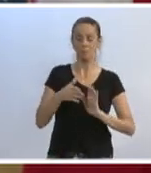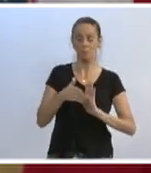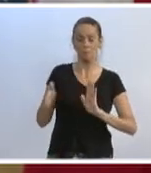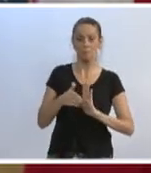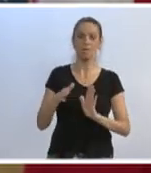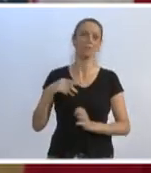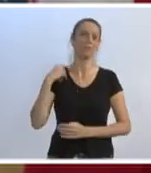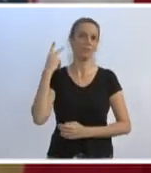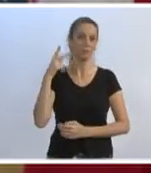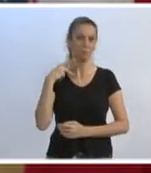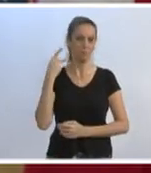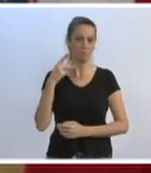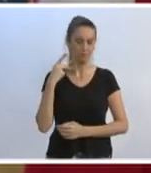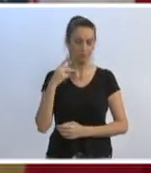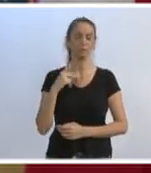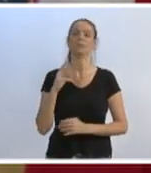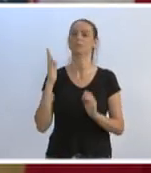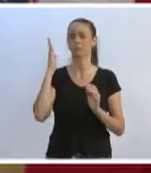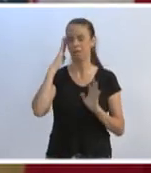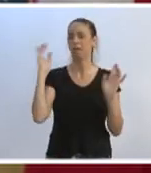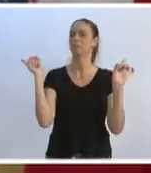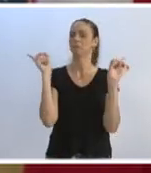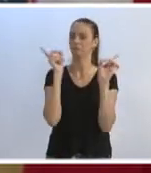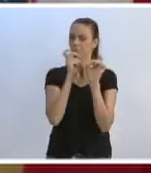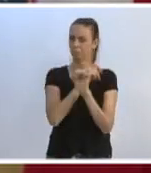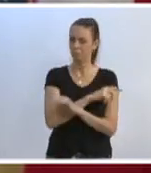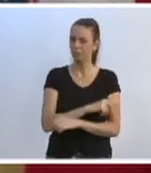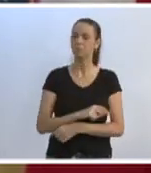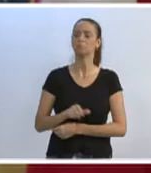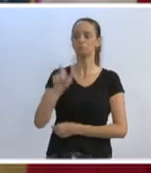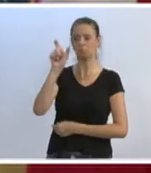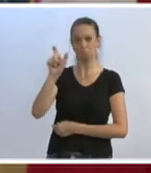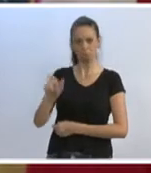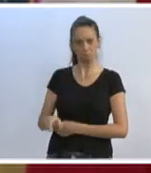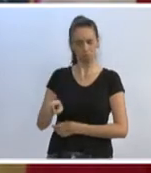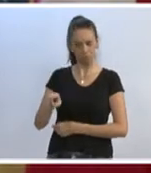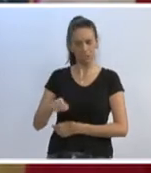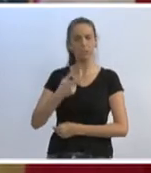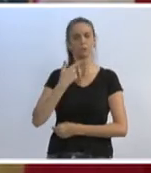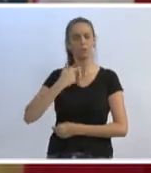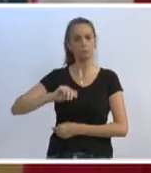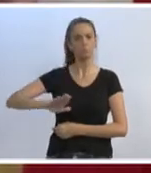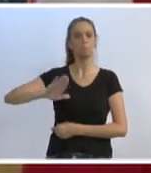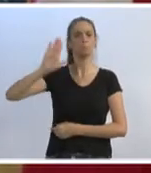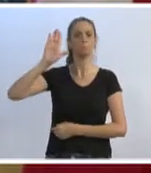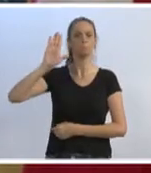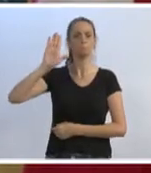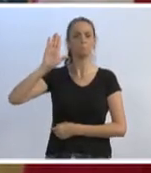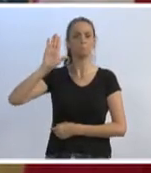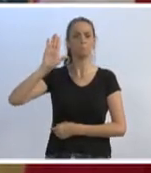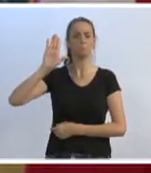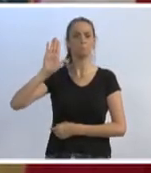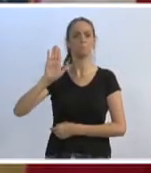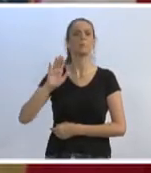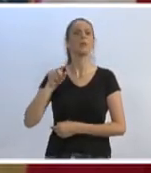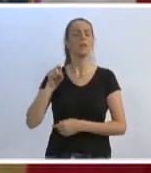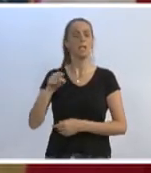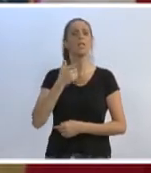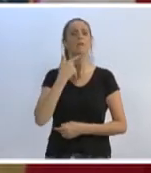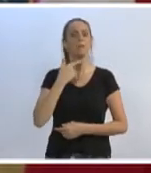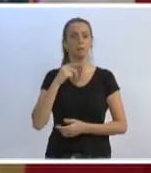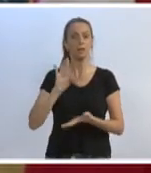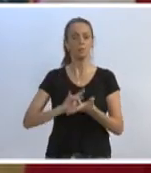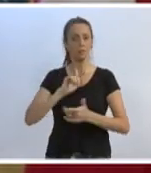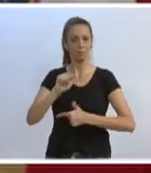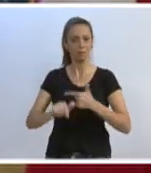passa por grandes dificuldades o cidadão ainda se coloca à disposição de ficar longe do anseio da família deixar a